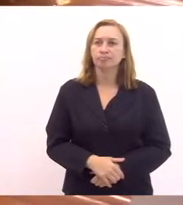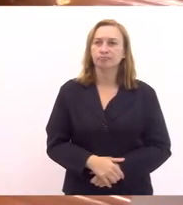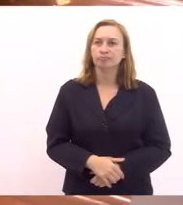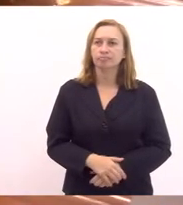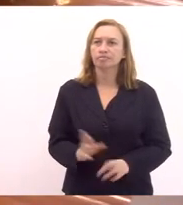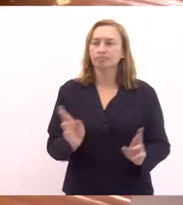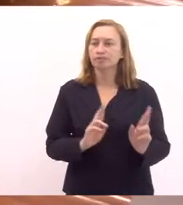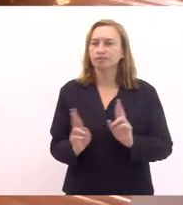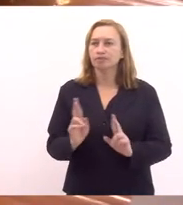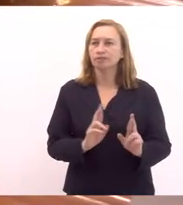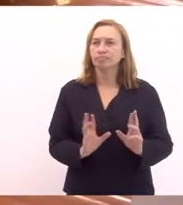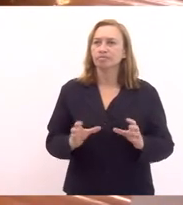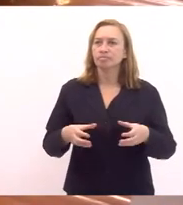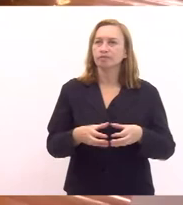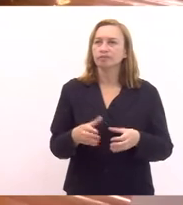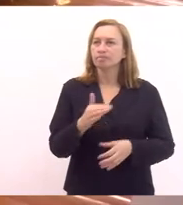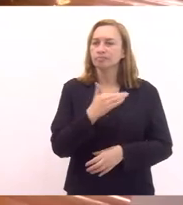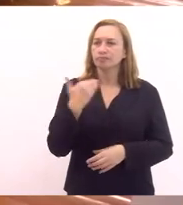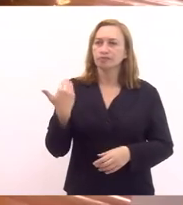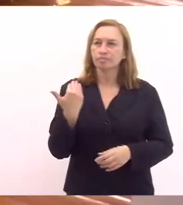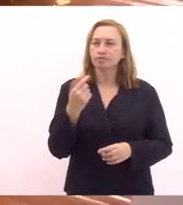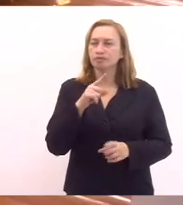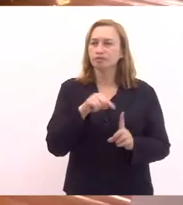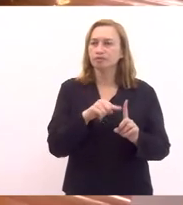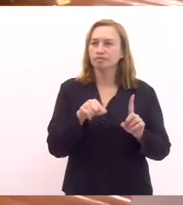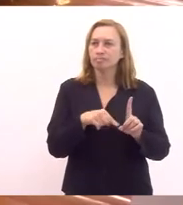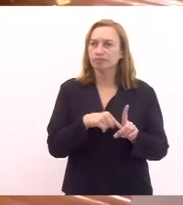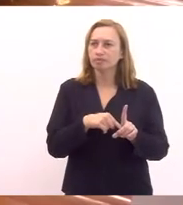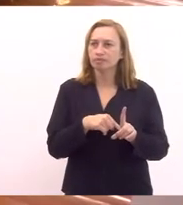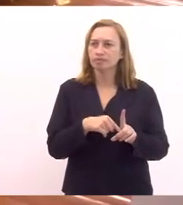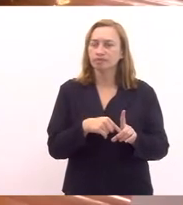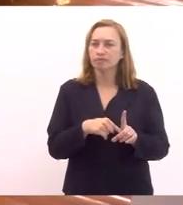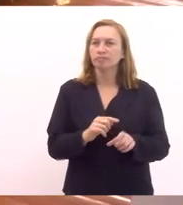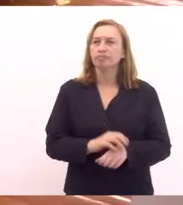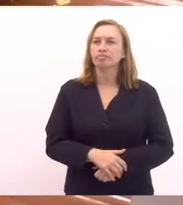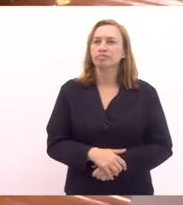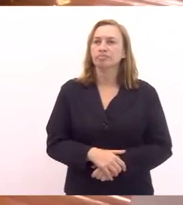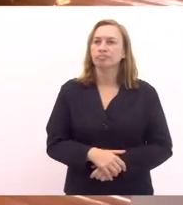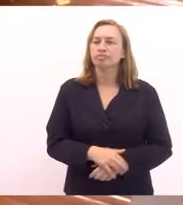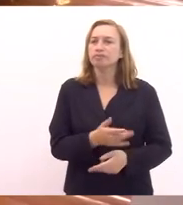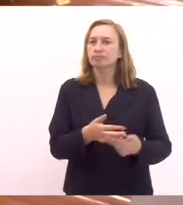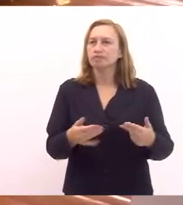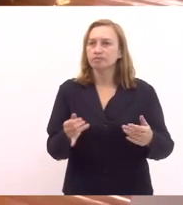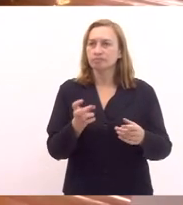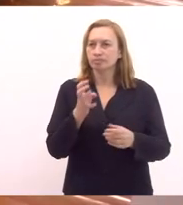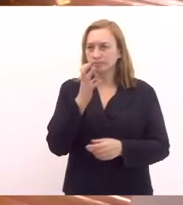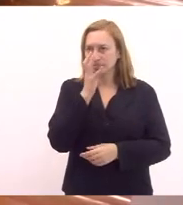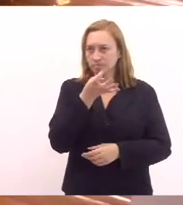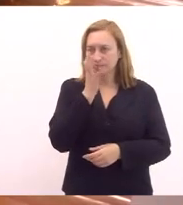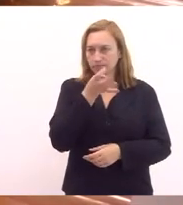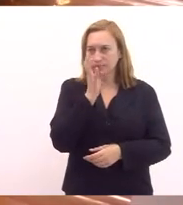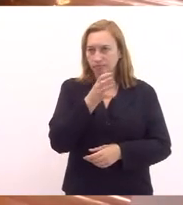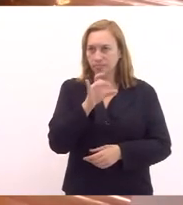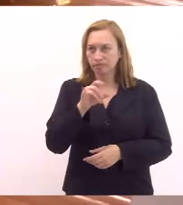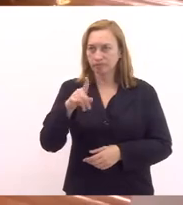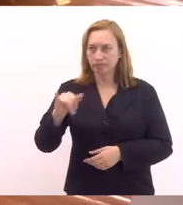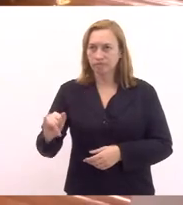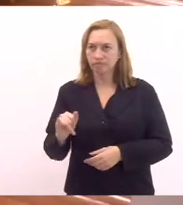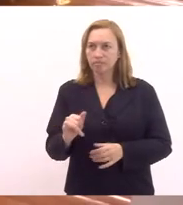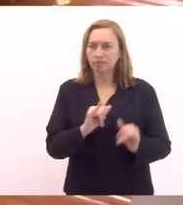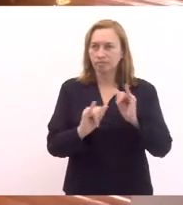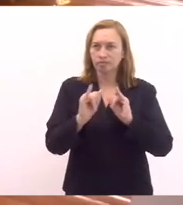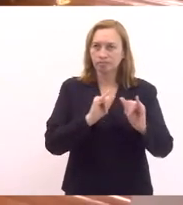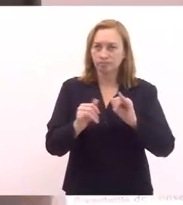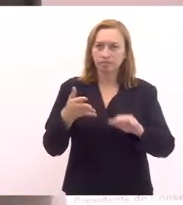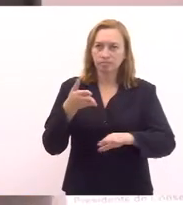em relação ao comitê de mortalidade materna é o nós tivemos várias denúncias no cedin que os dados que estavam